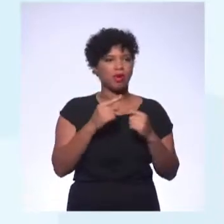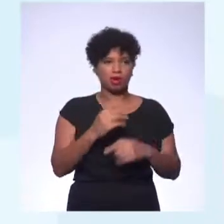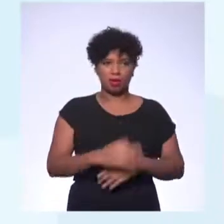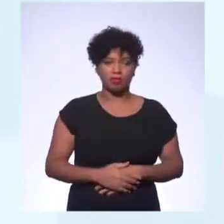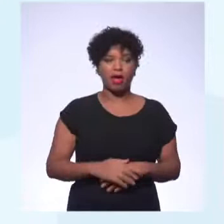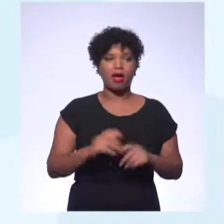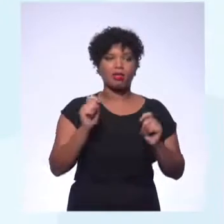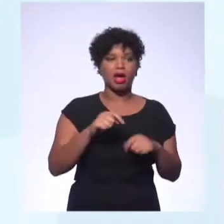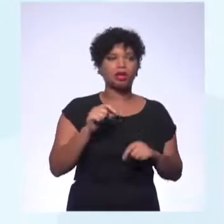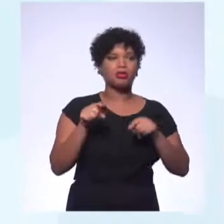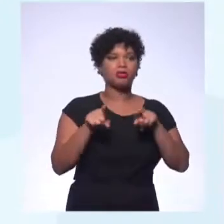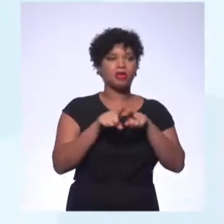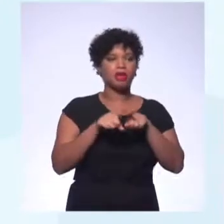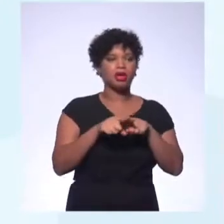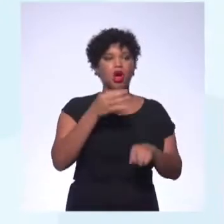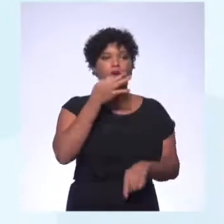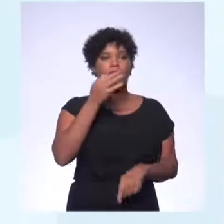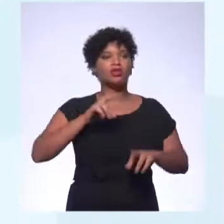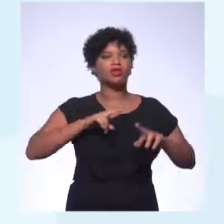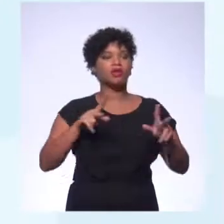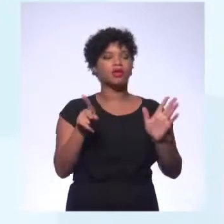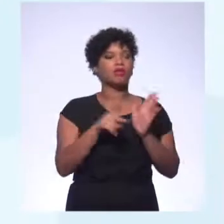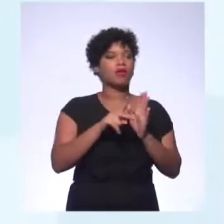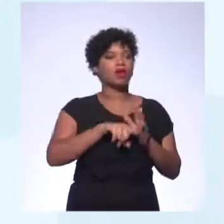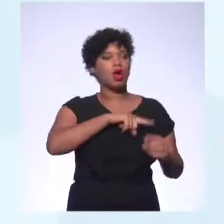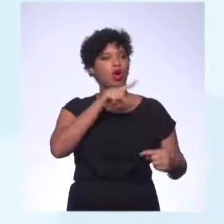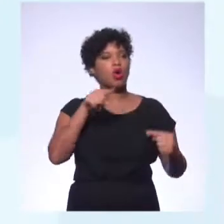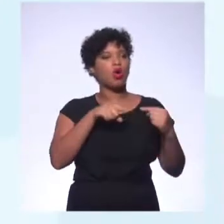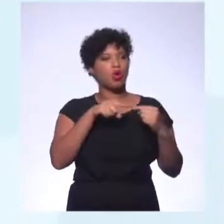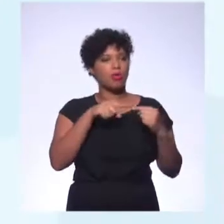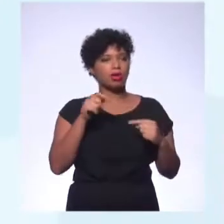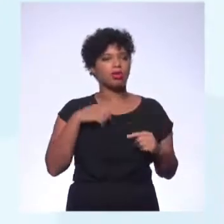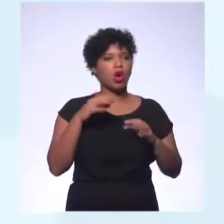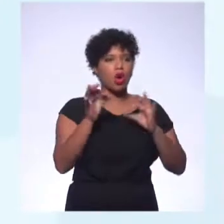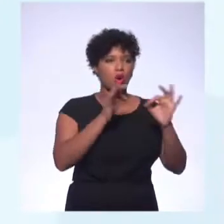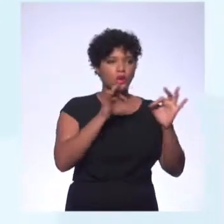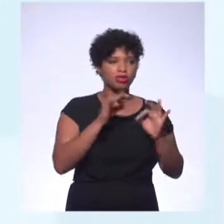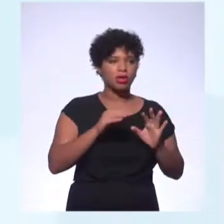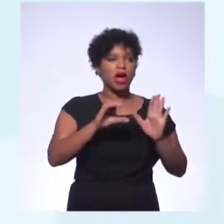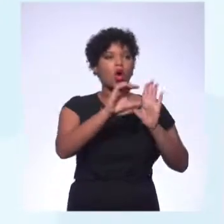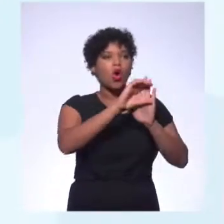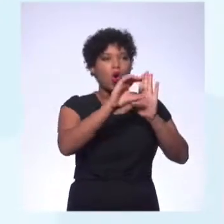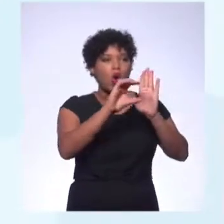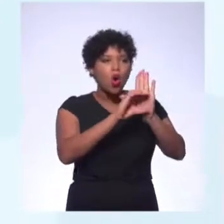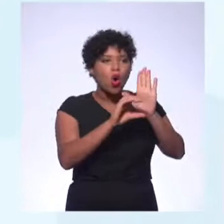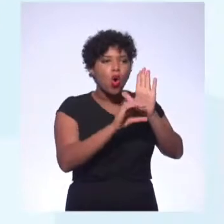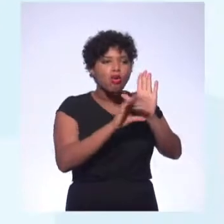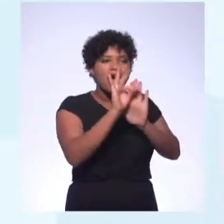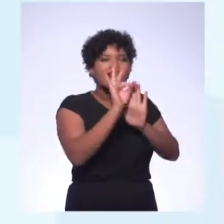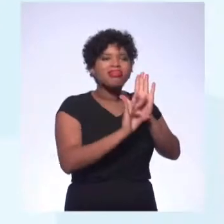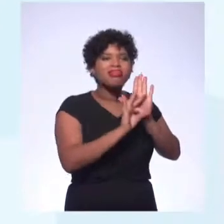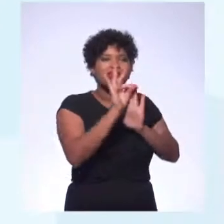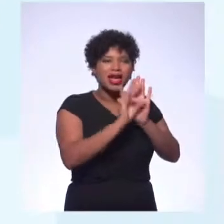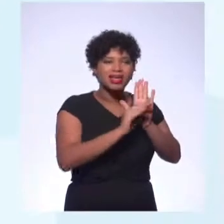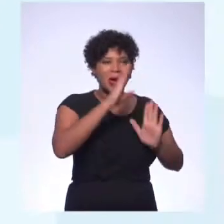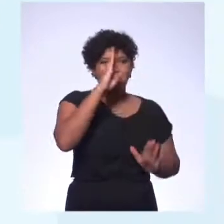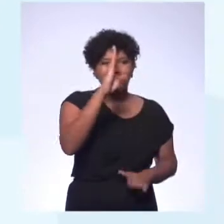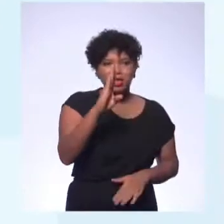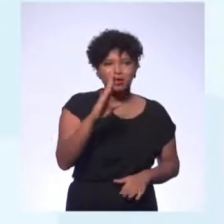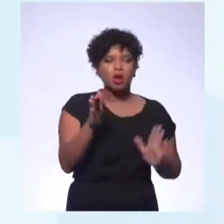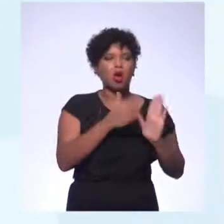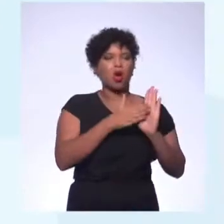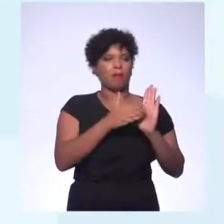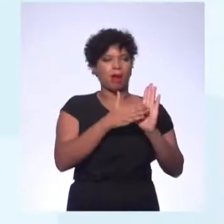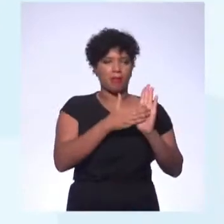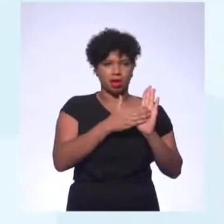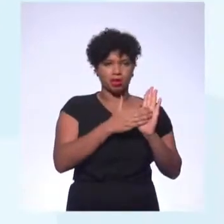desenvolver o pensamento crítico. A habilidade essencial, organizar adequadamente os parágrafos de um texto visando a atingir a